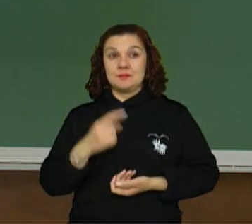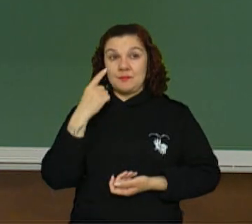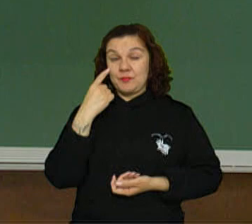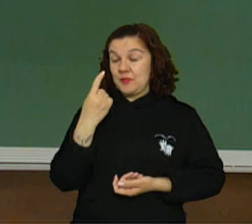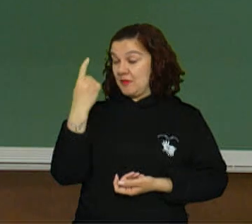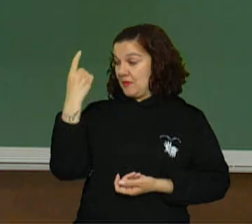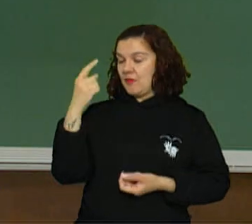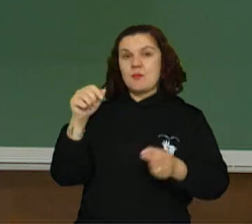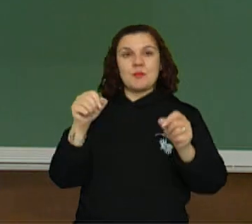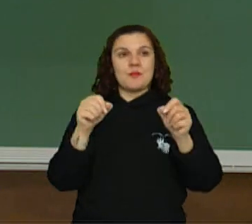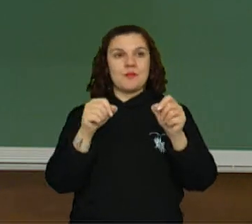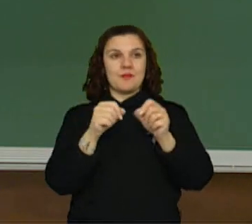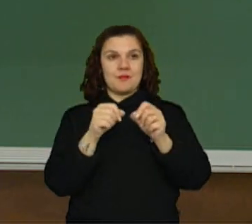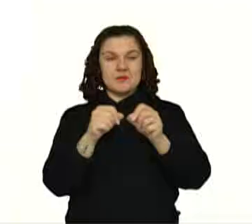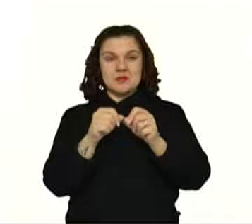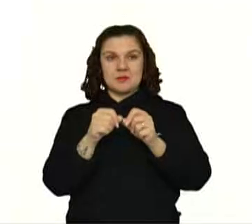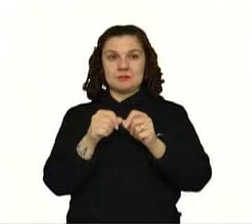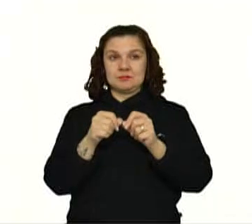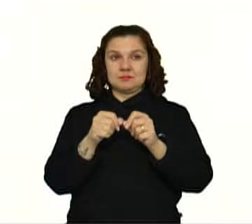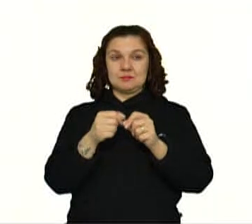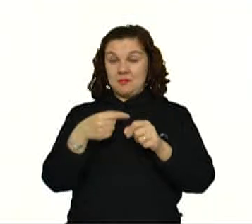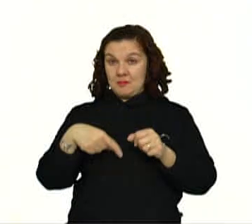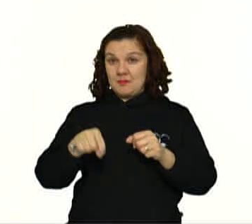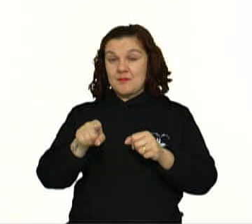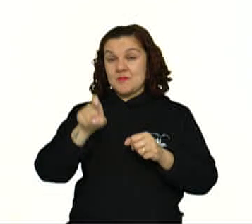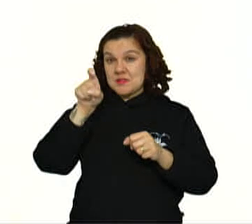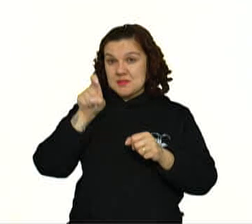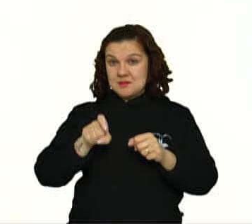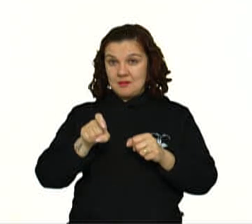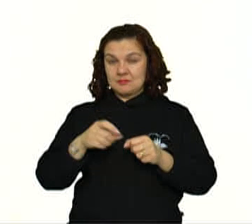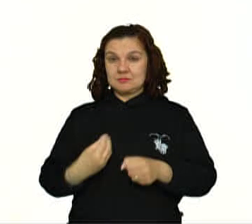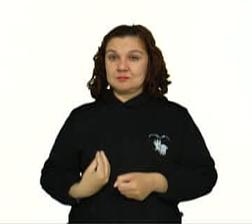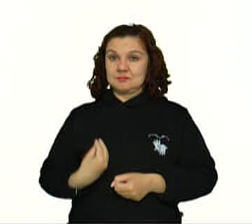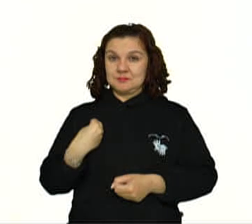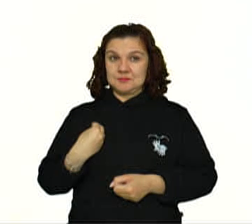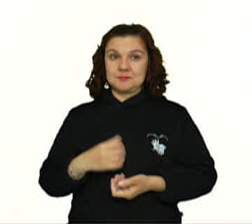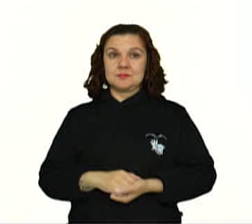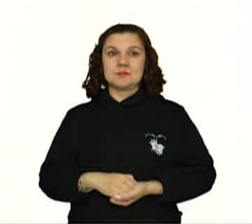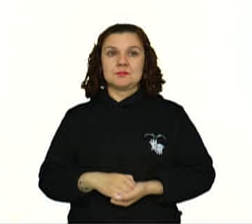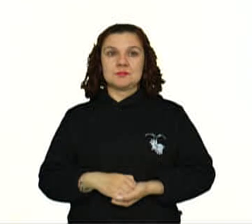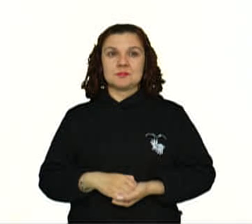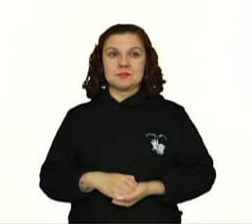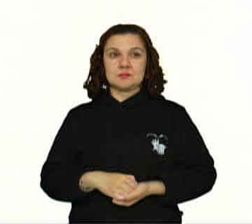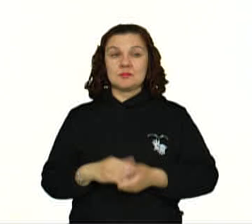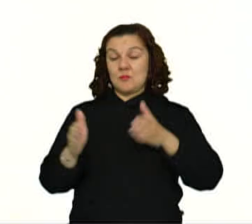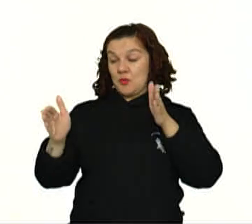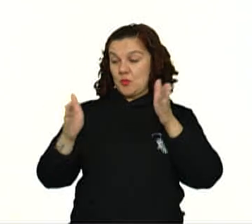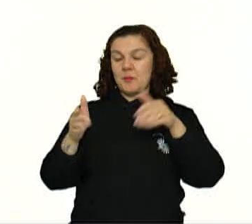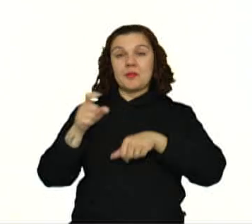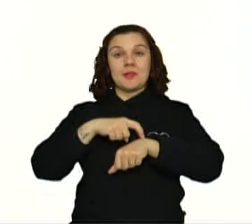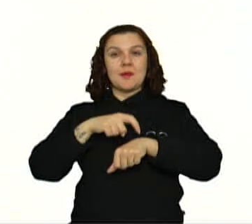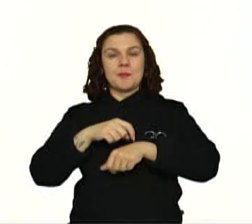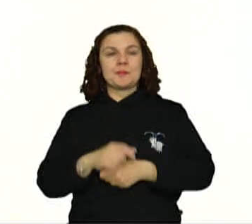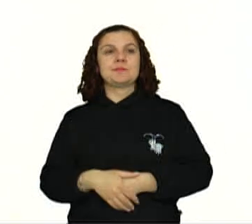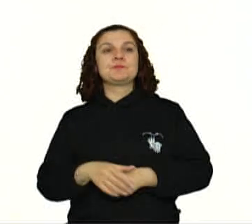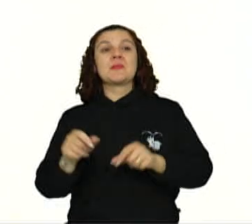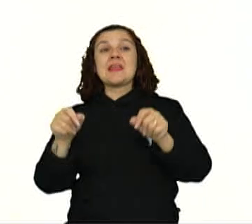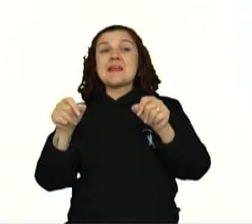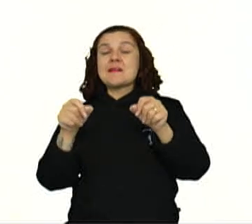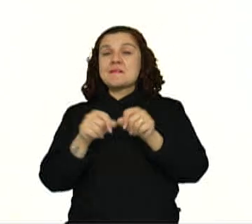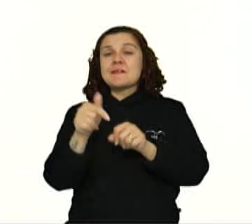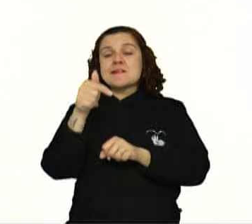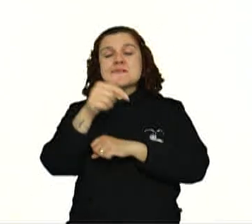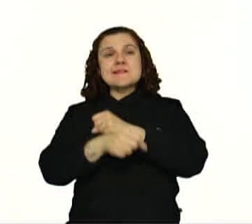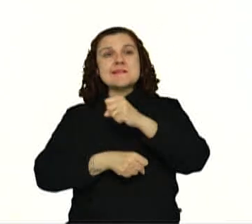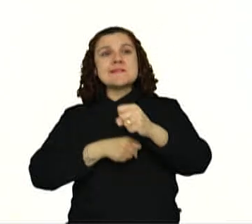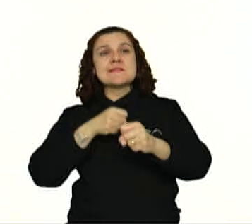O verbo fazer, passar, ser, estar, com referência a tempo, faz